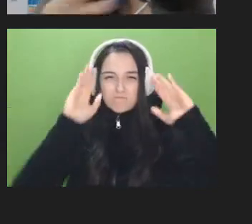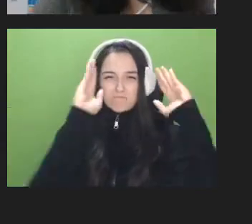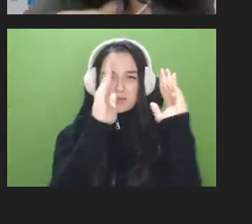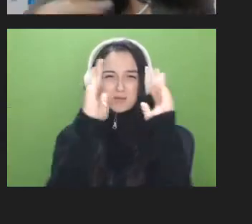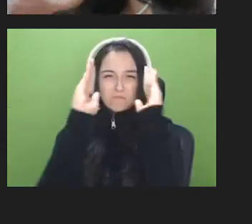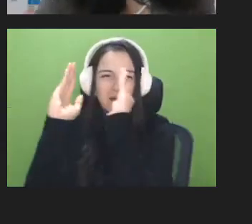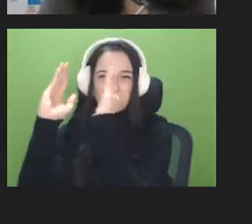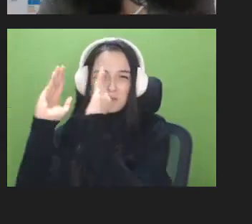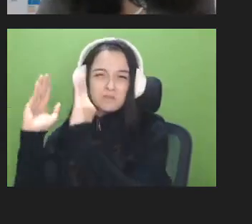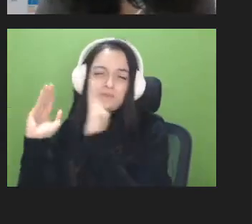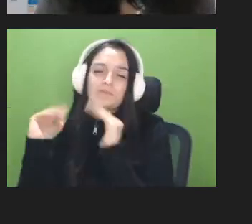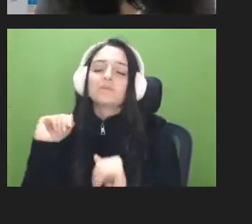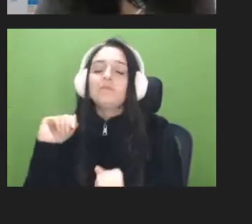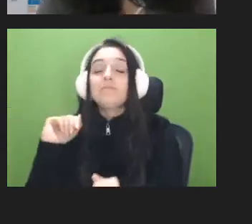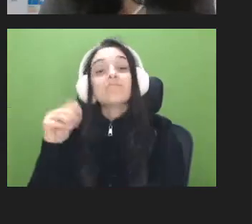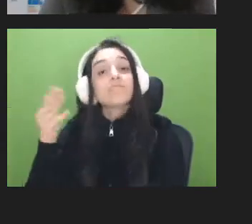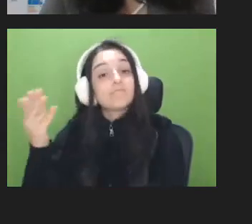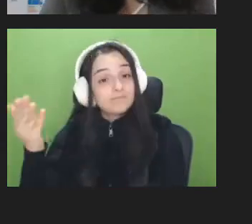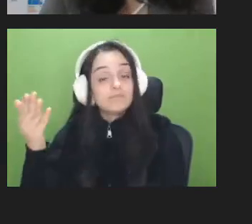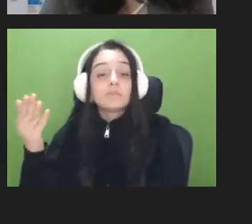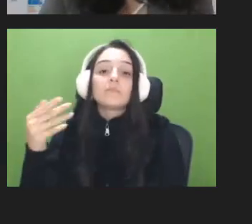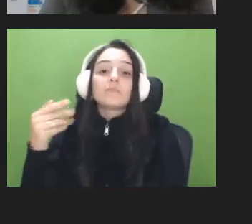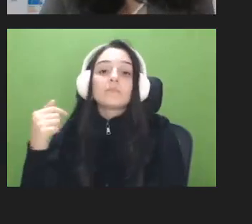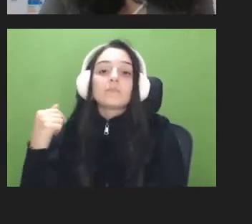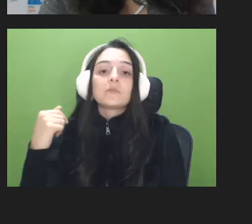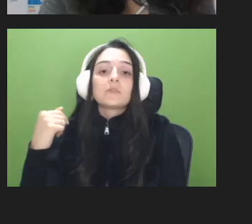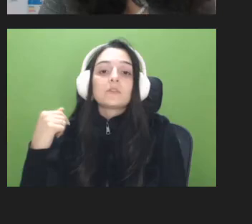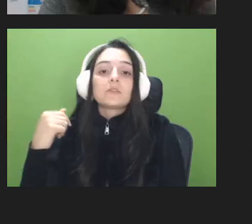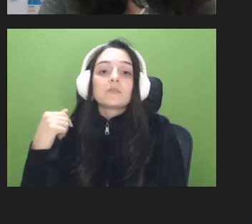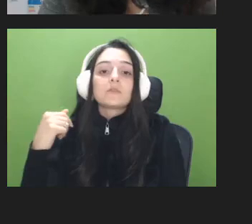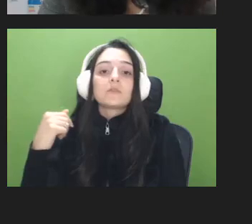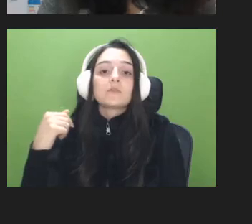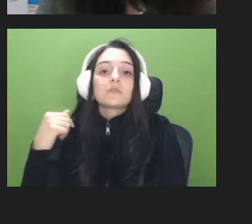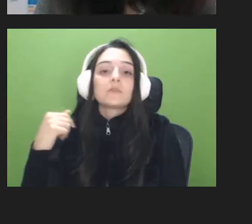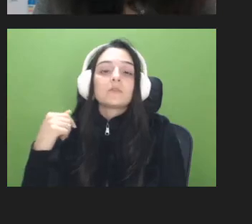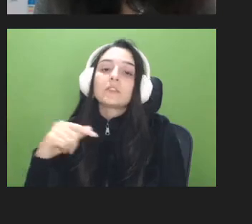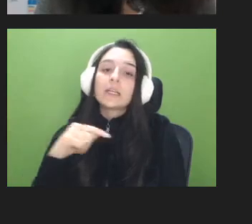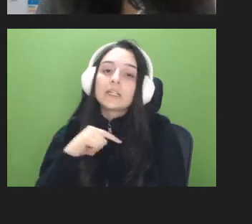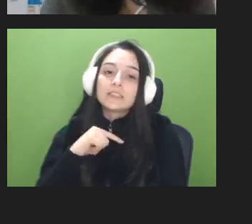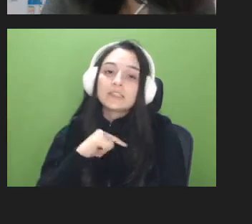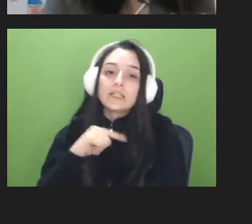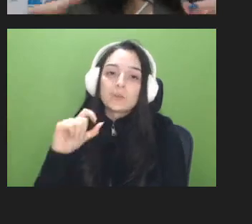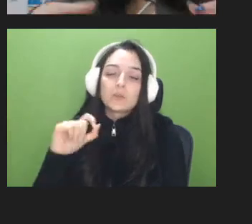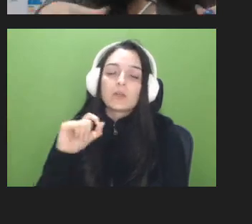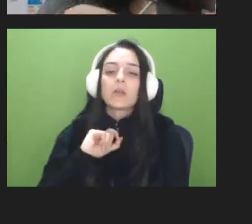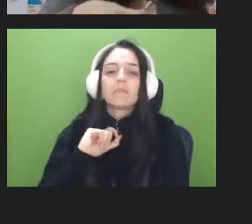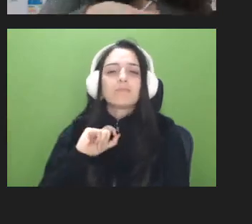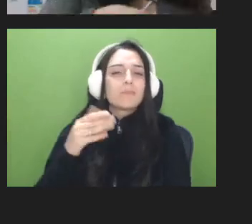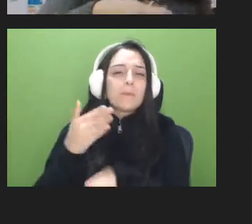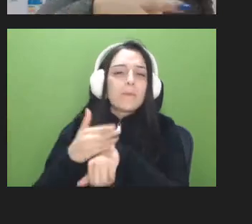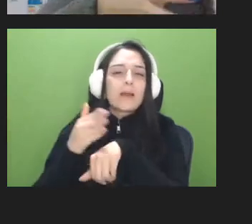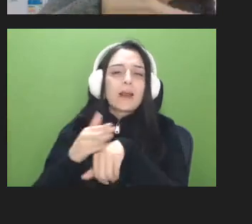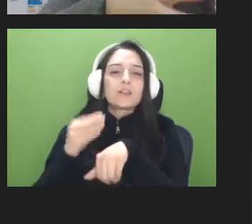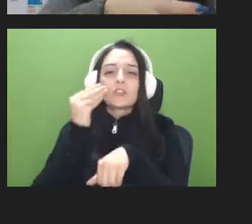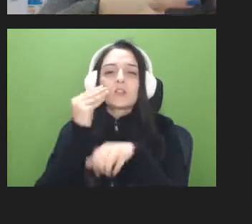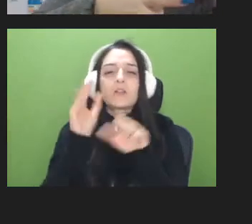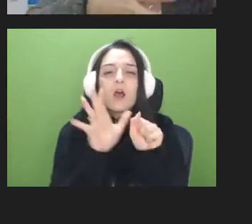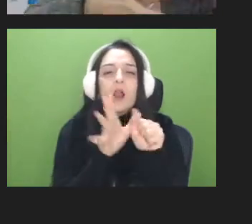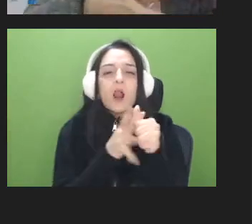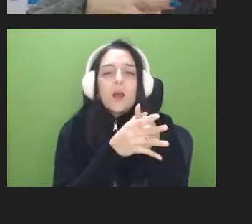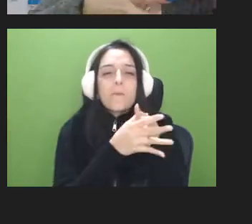já houve e ainda há, de certa forma, uma prática de apagamento através do corpo físico mesmo, né? Então, o que eu fazia naquela época era